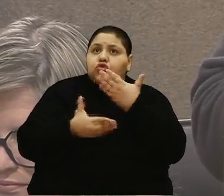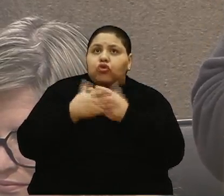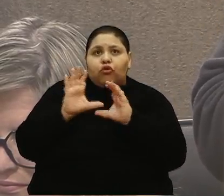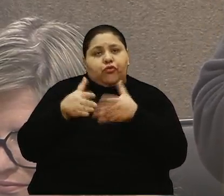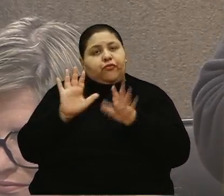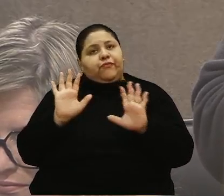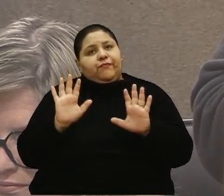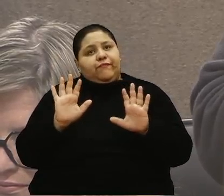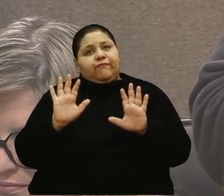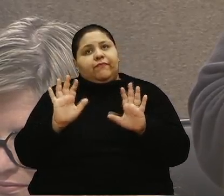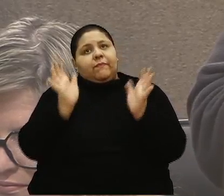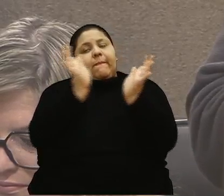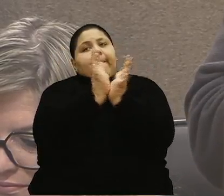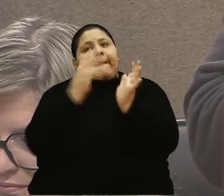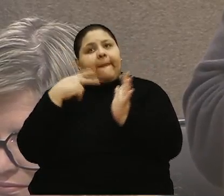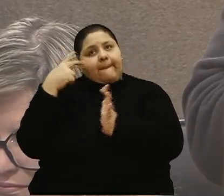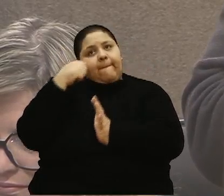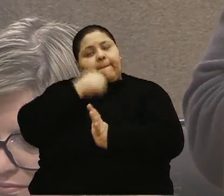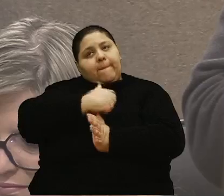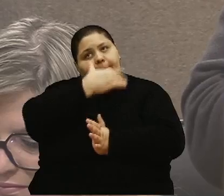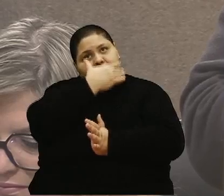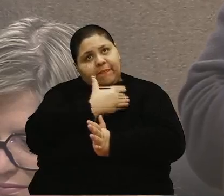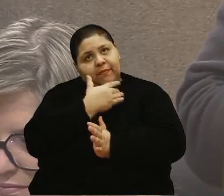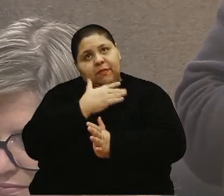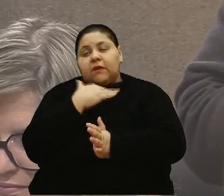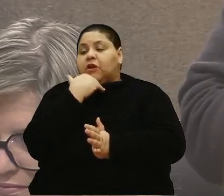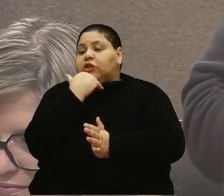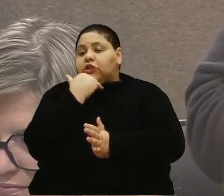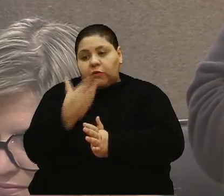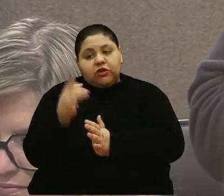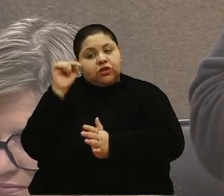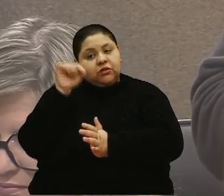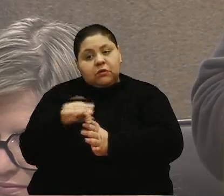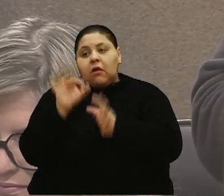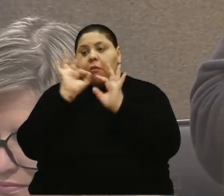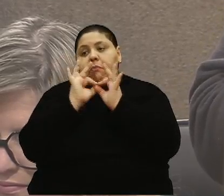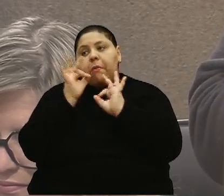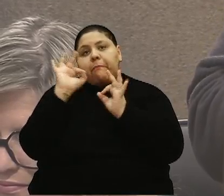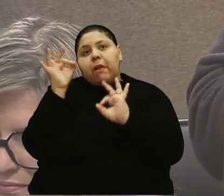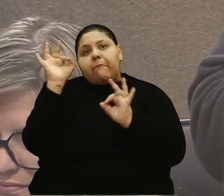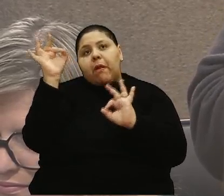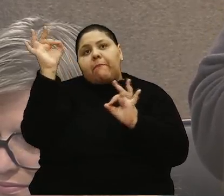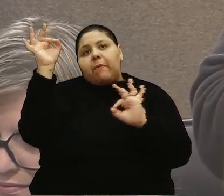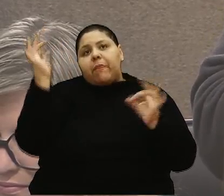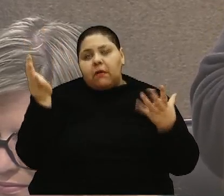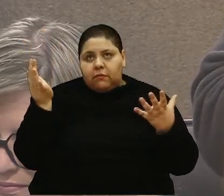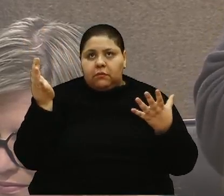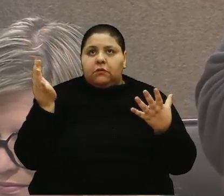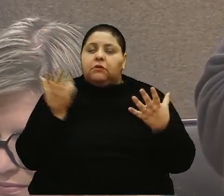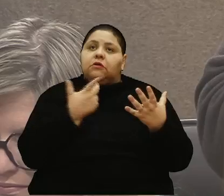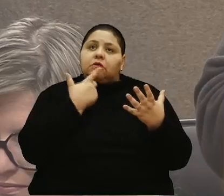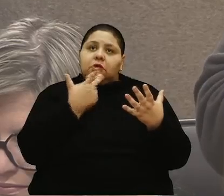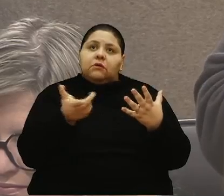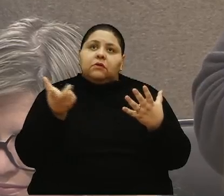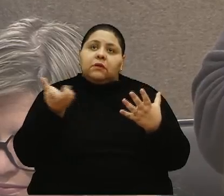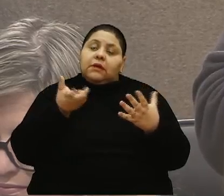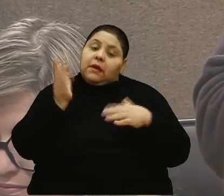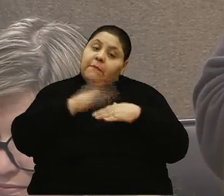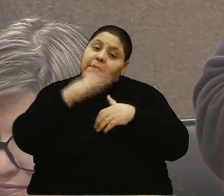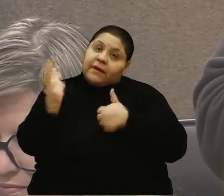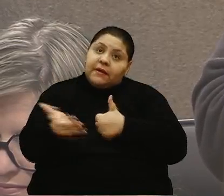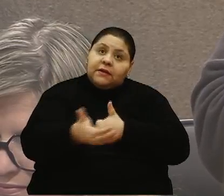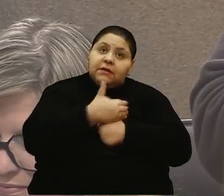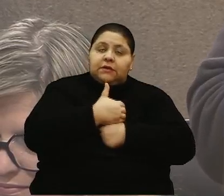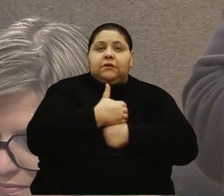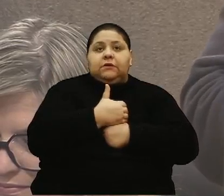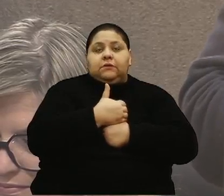Então, assim, colegas vereadores e vereadoras, não adianta a gente ficar só aqui no discurso, só aqui na fala, e dizendo que a gente quer mais conselheiros e